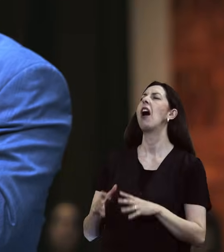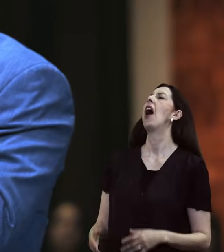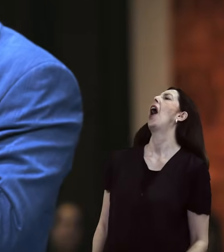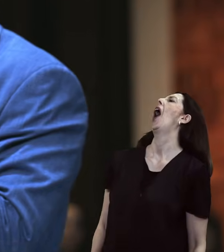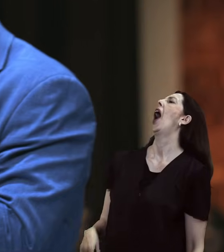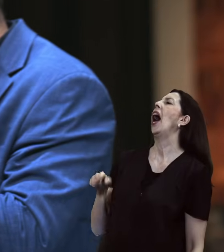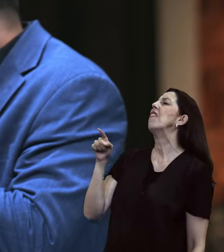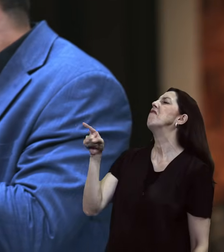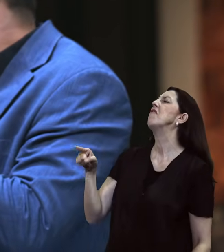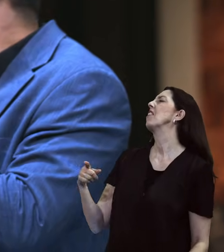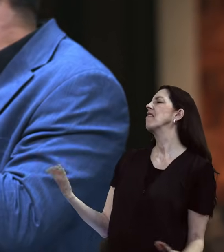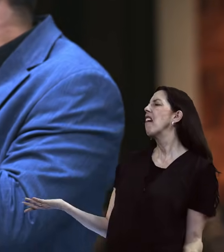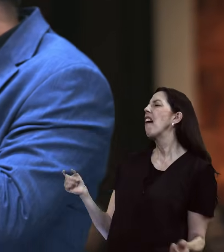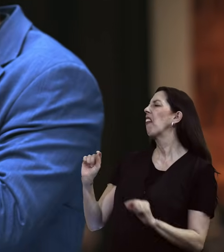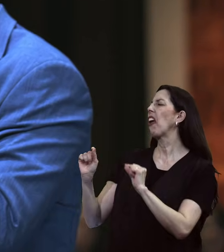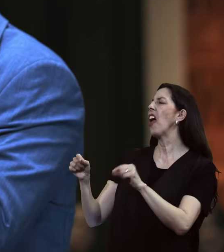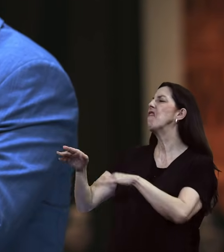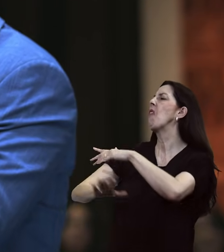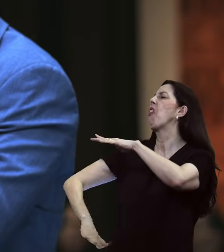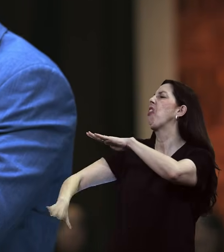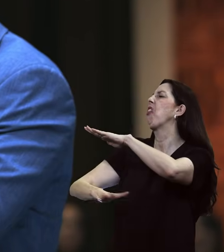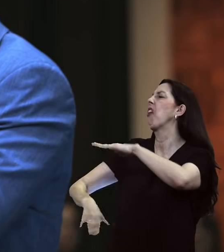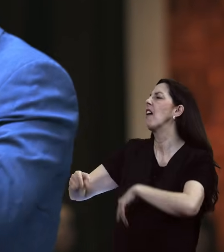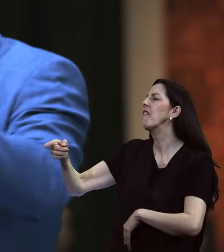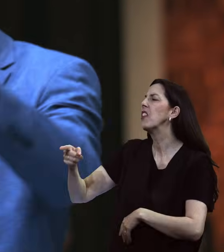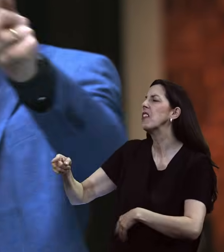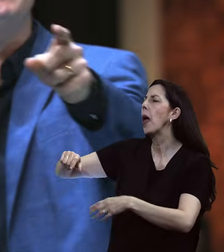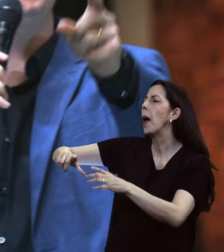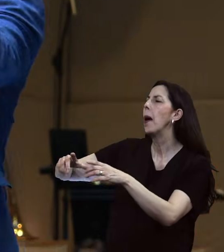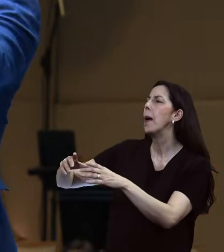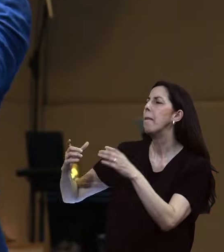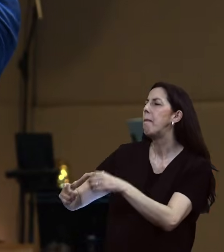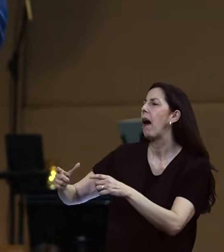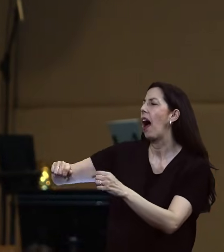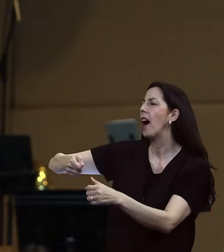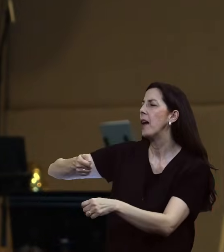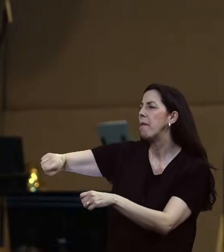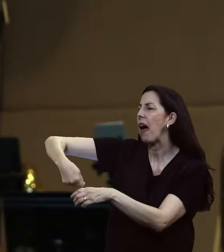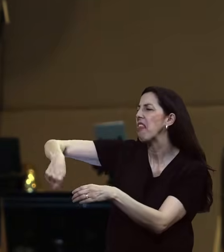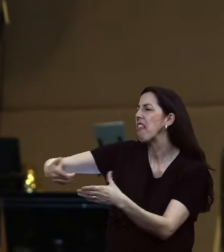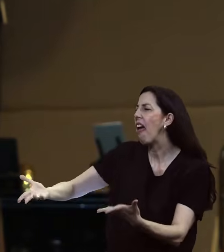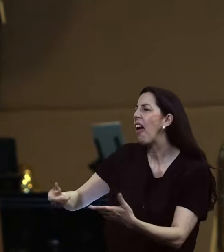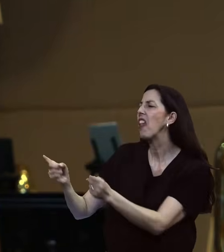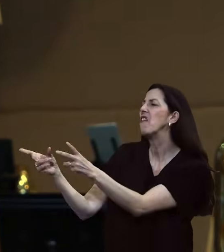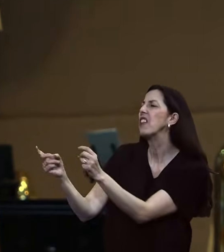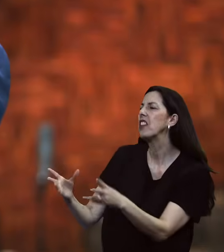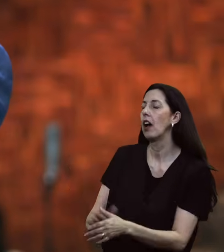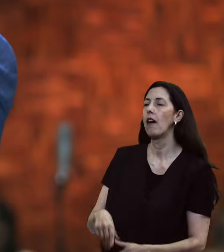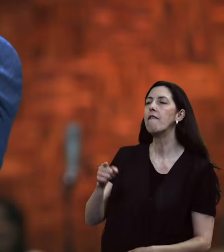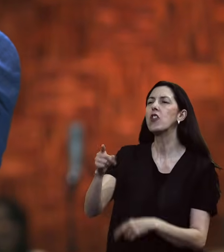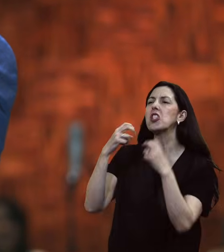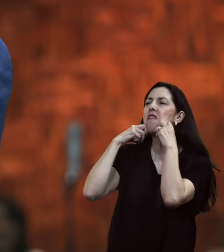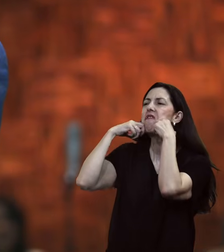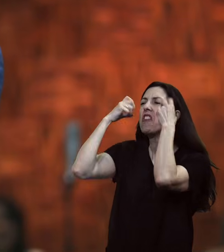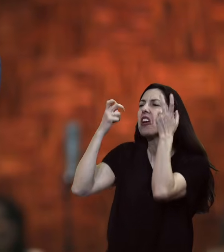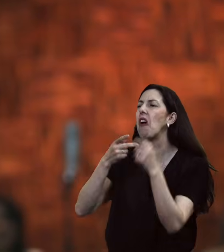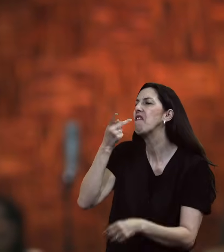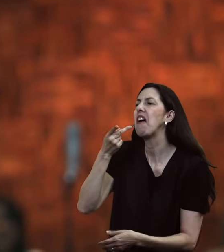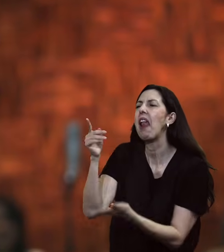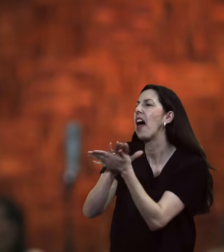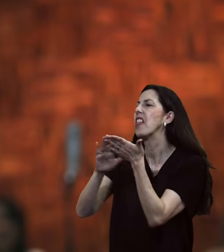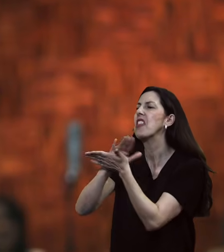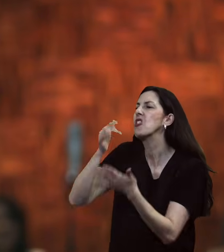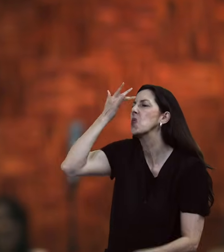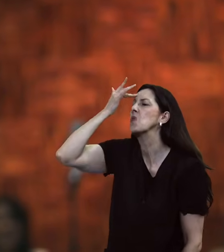de panelas. Ah, você é um vendedor de sapatos. Você é um menino tímido que não sabe falar. Hoje eu vim te apresentar o